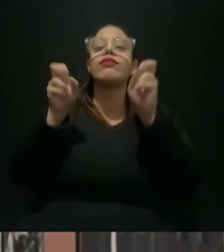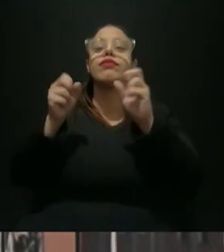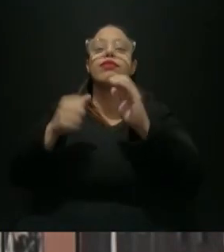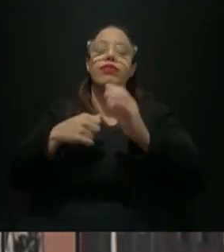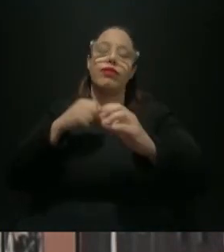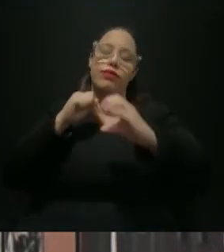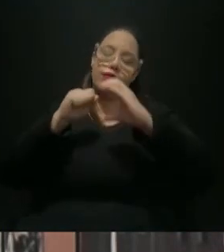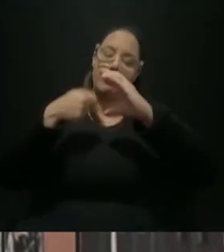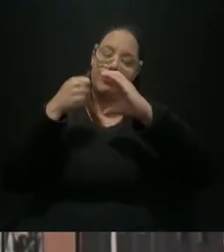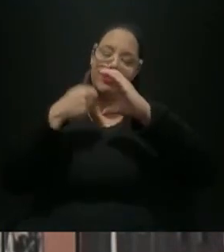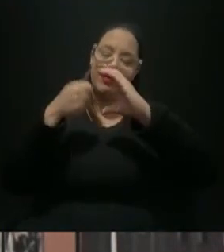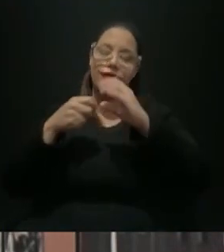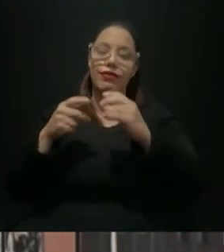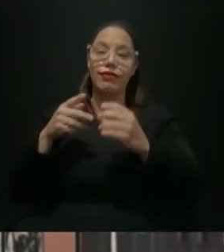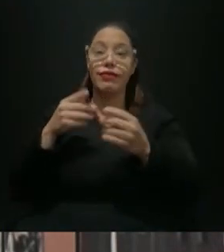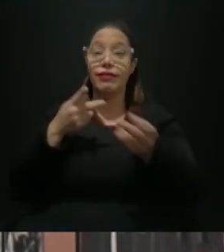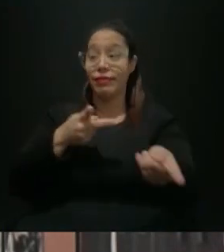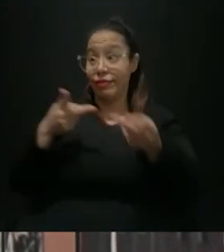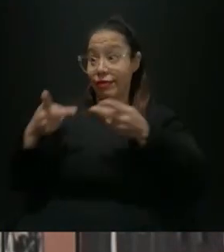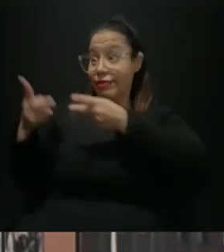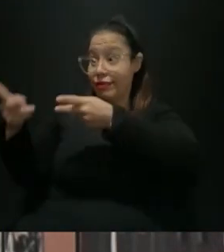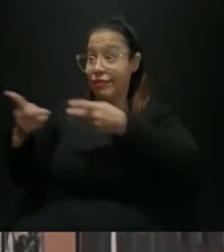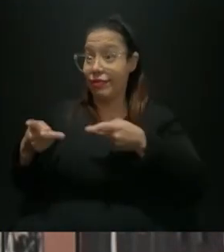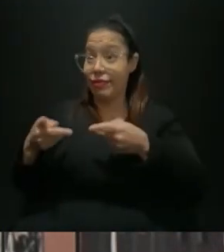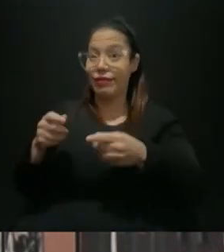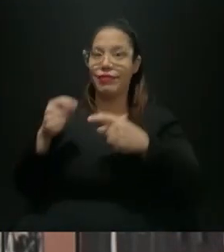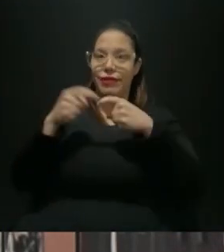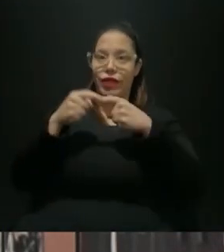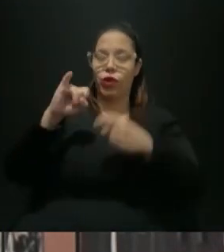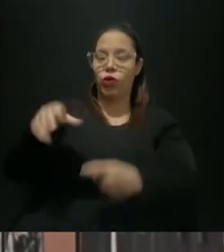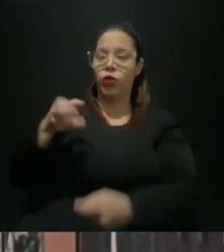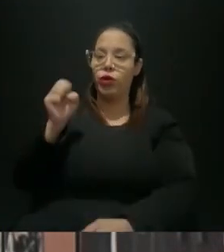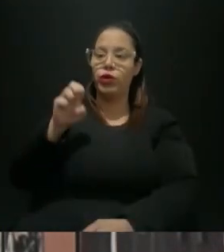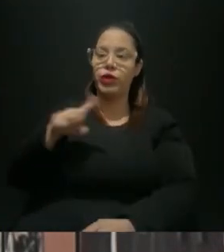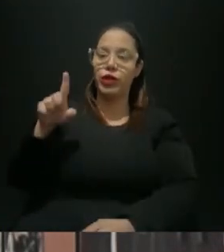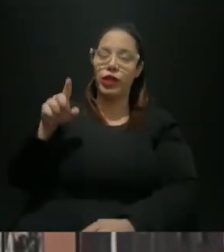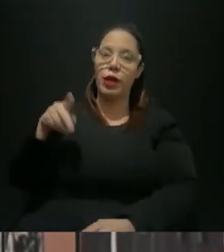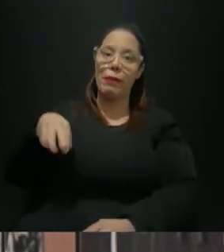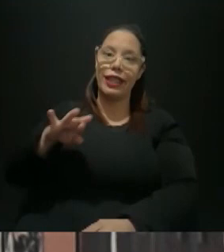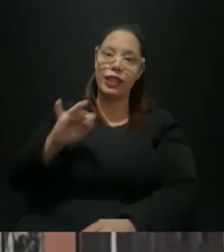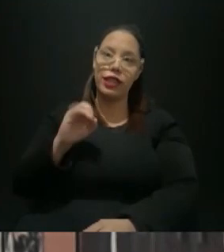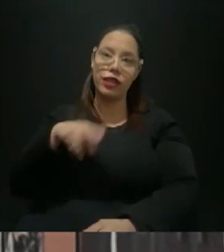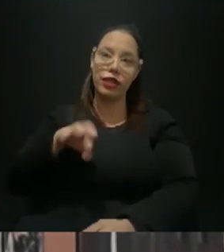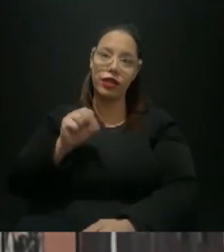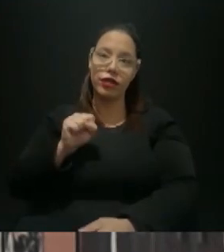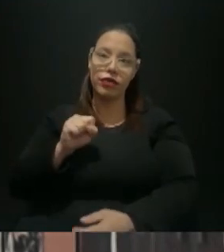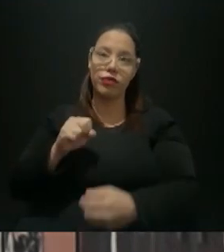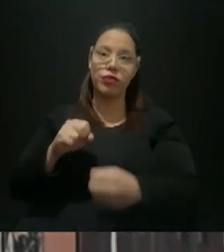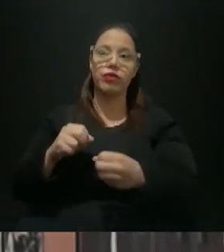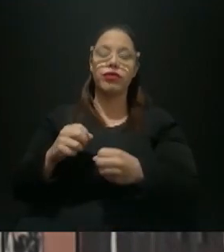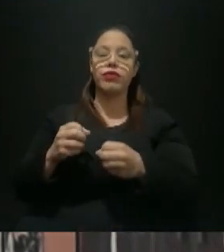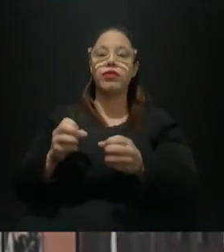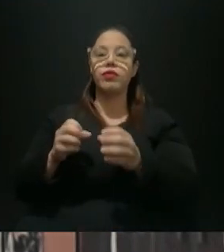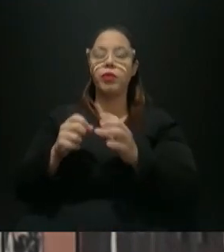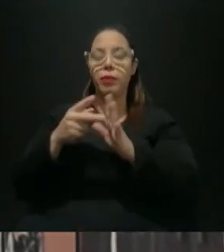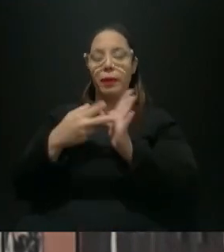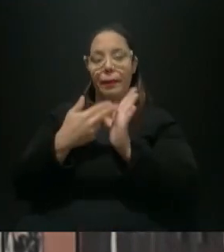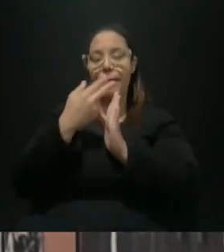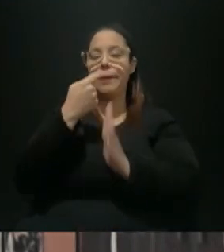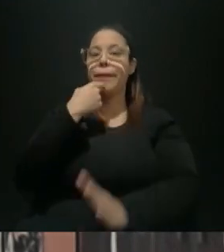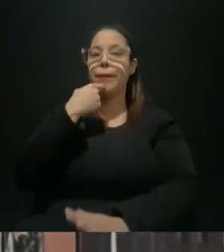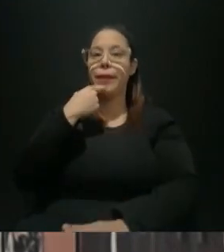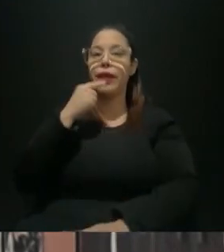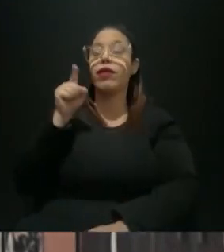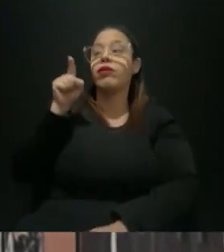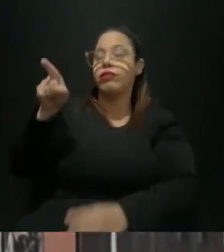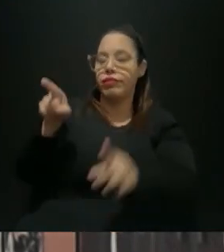com a participação do pediatra José Martins Filho, da Sociedade de Medicina e Cirurgia de Campinas. Ele também que